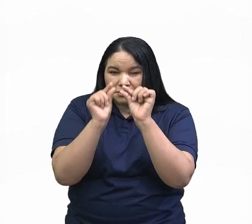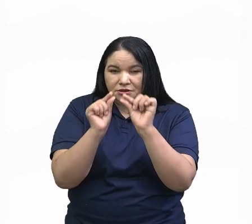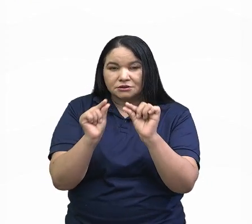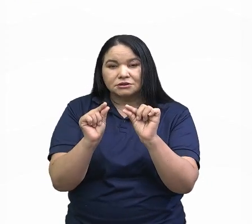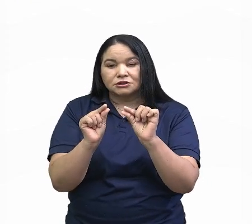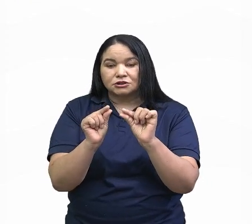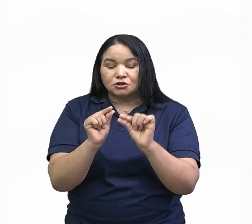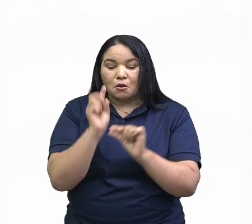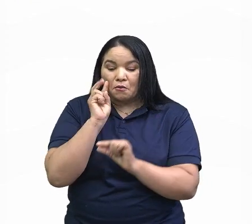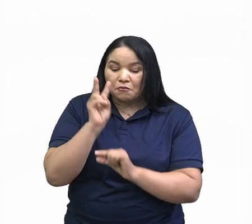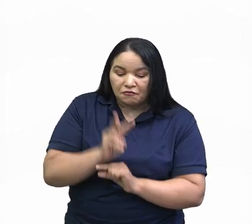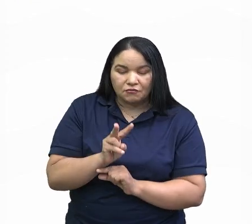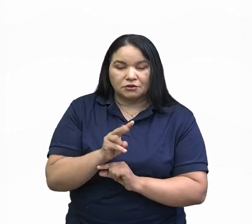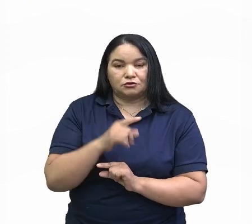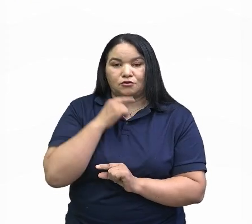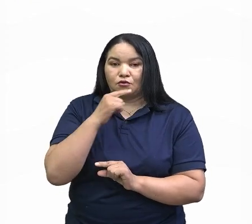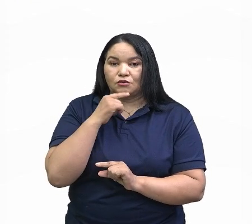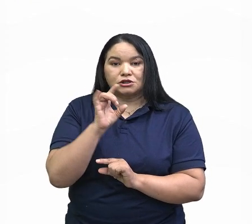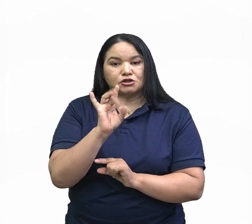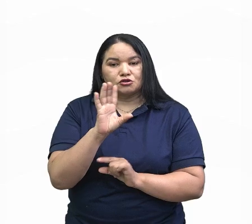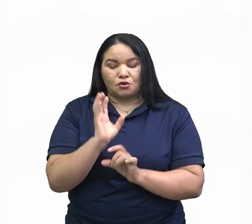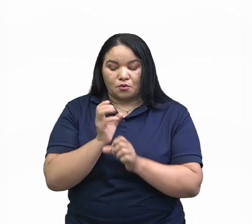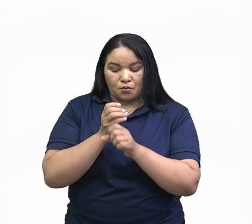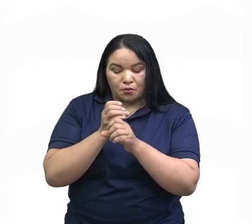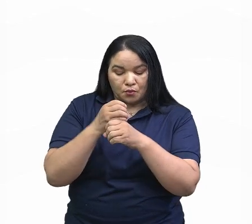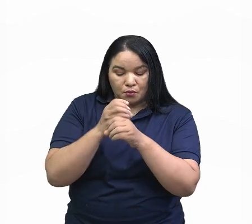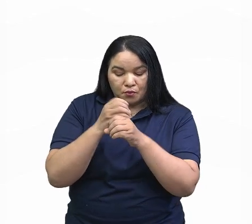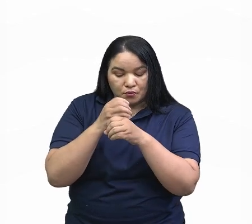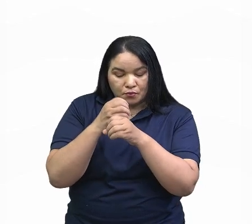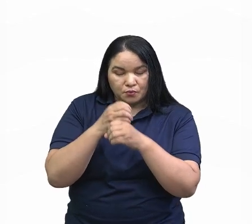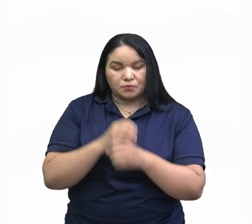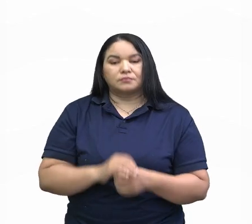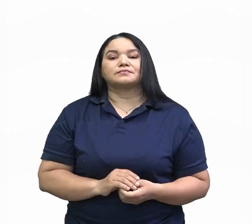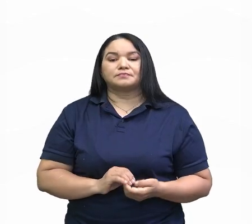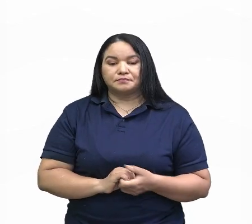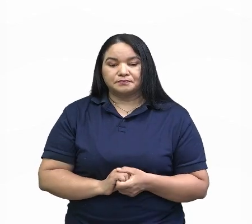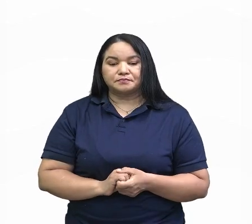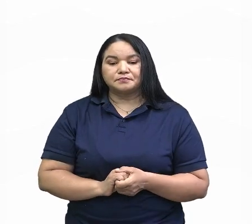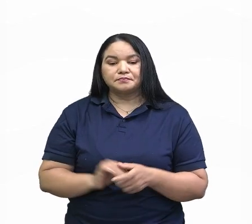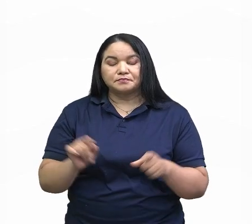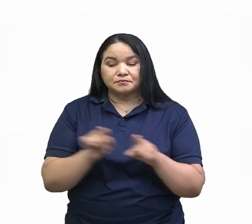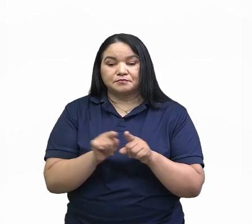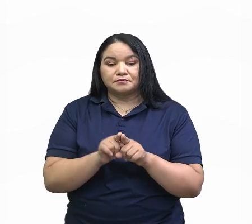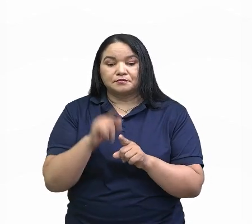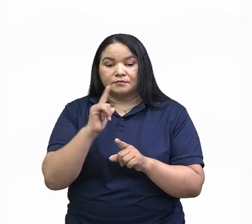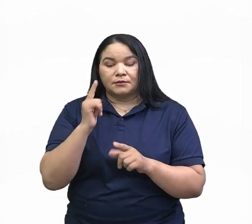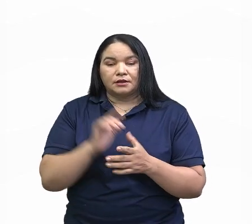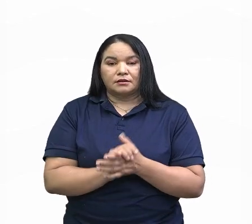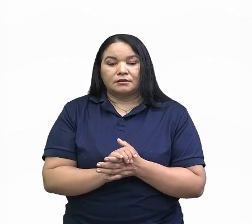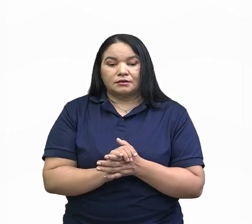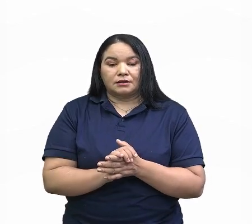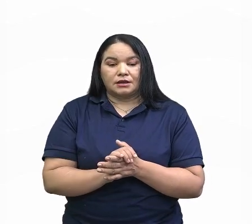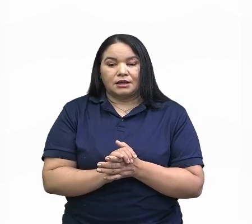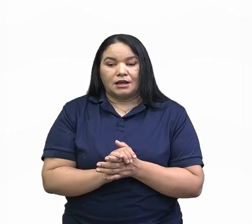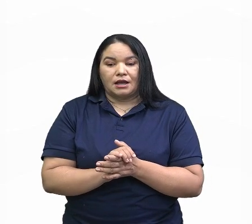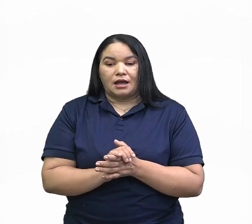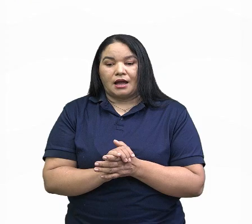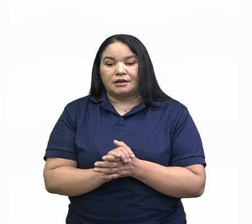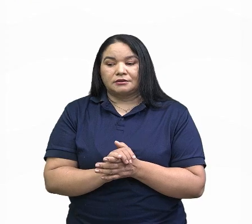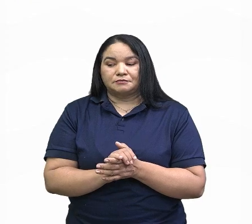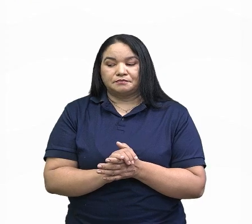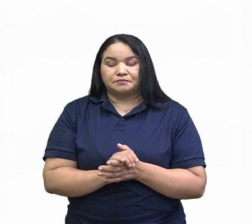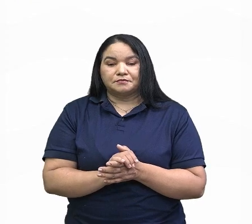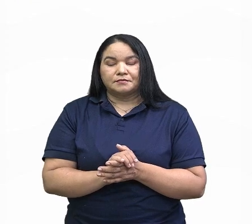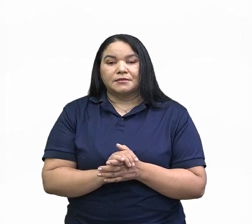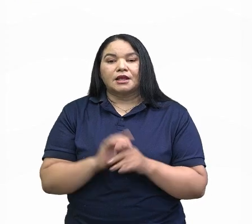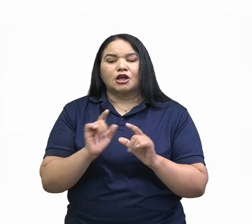A gente não consegue visualizar a olho nu. Então, olha aí. Como que se dá a contaminação pela amebíase? Nós